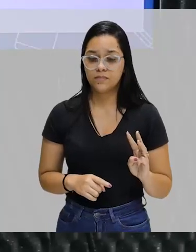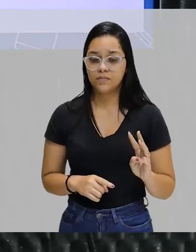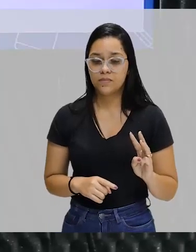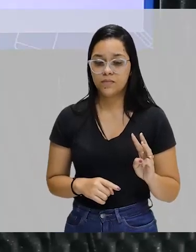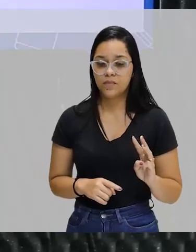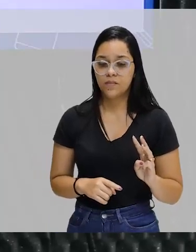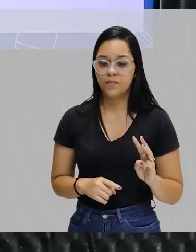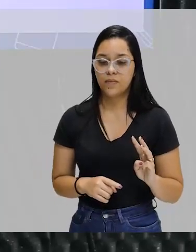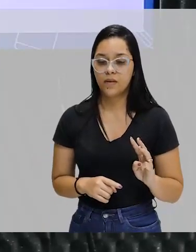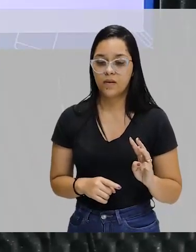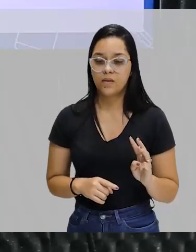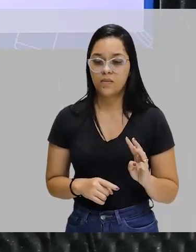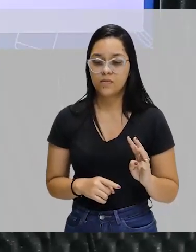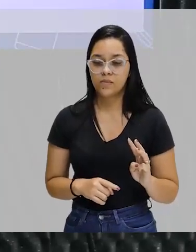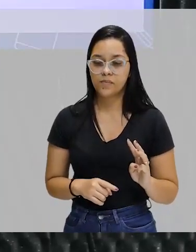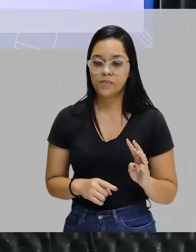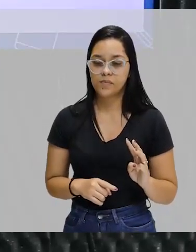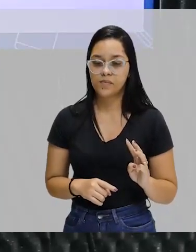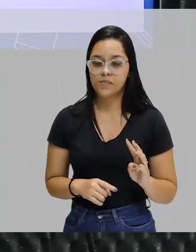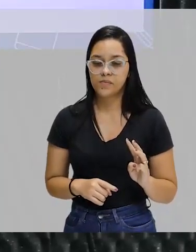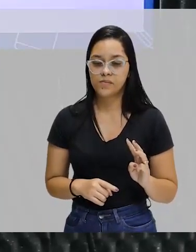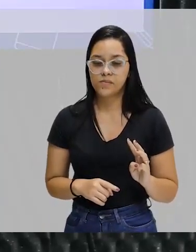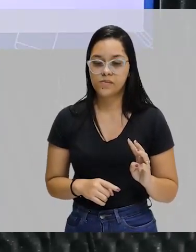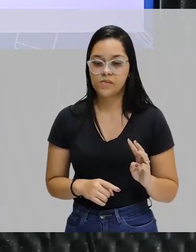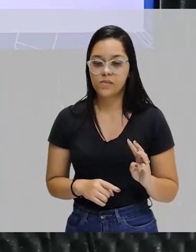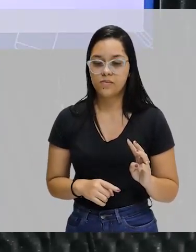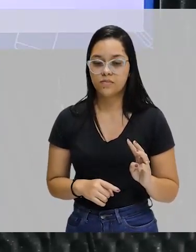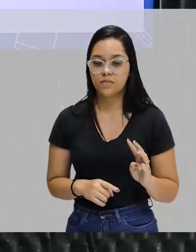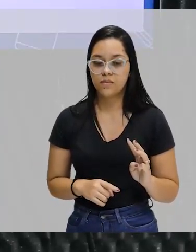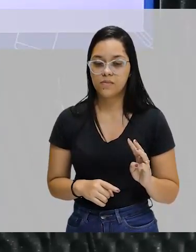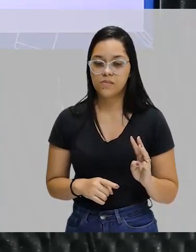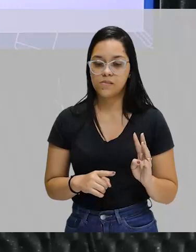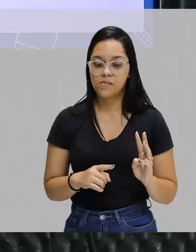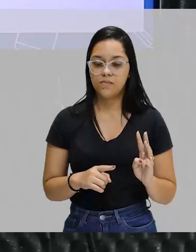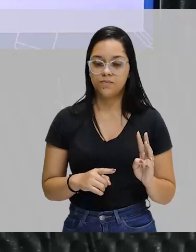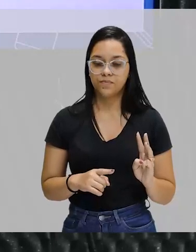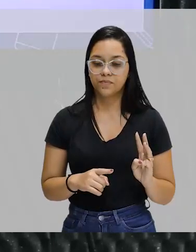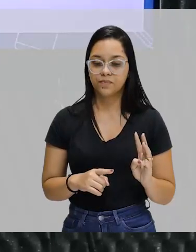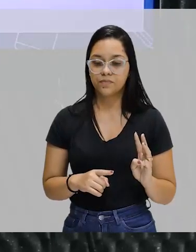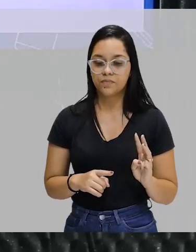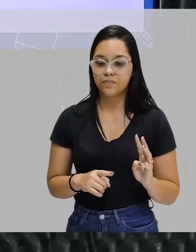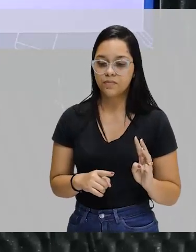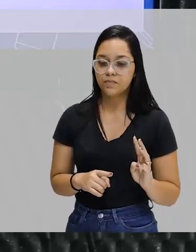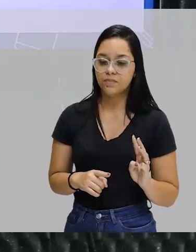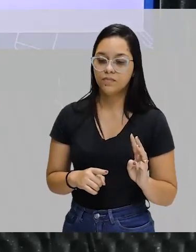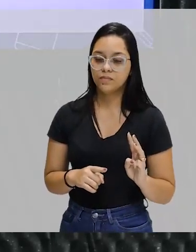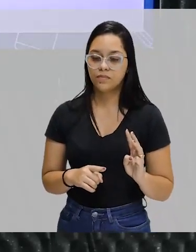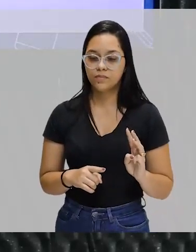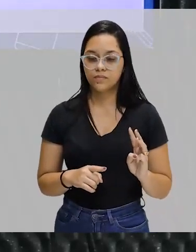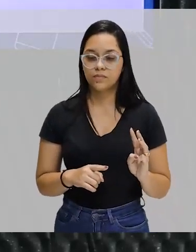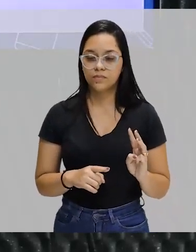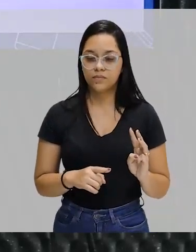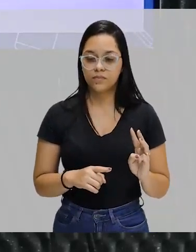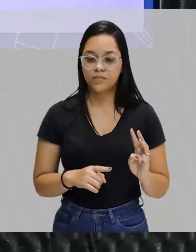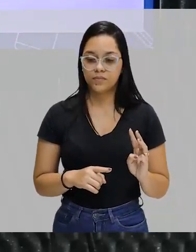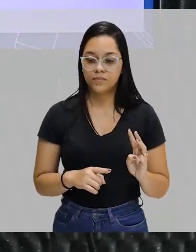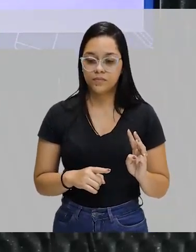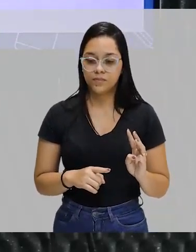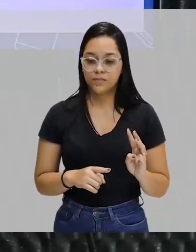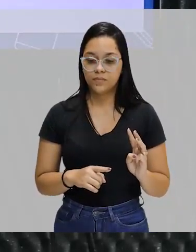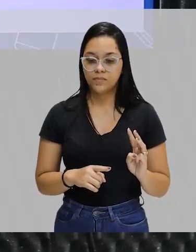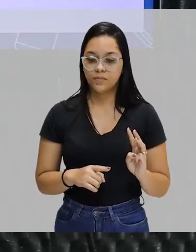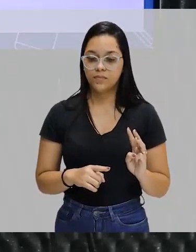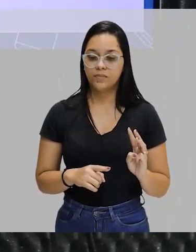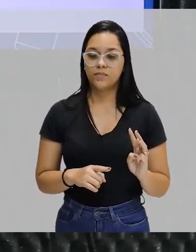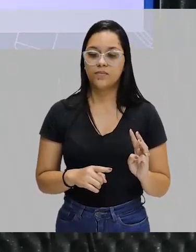de pelúcia podem remeter à recomendação de que proteger a identidade de crianças e ou adolescentes que estejam